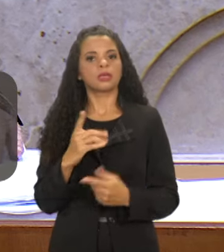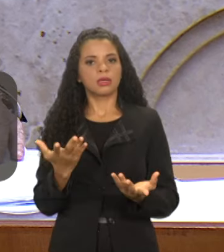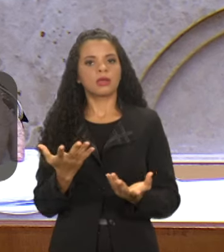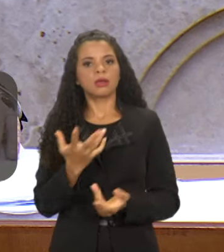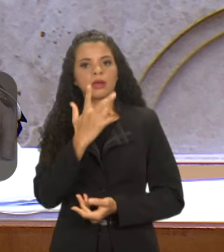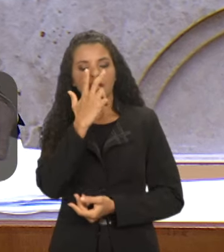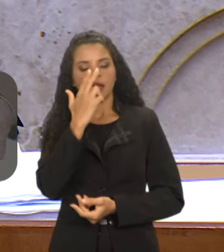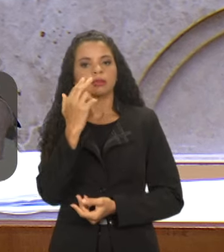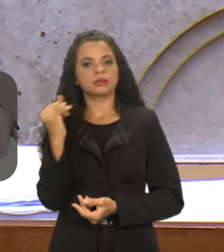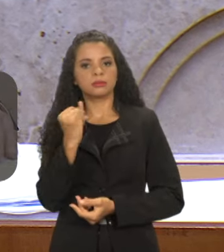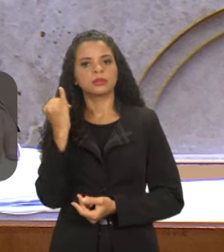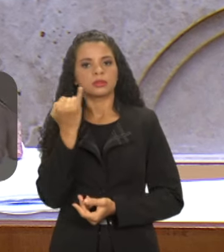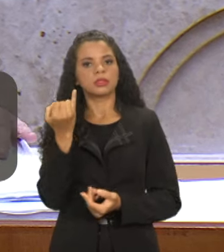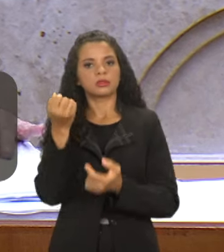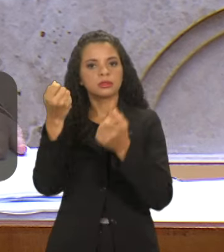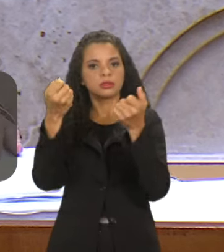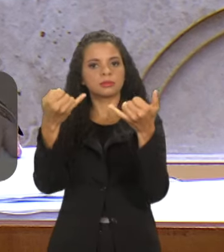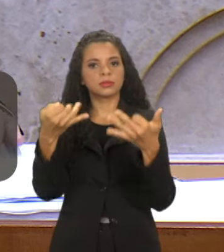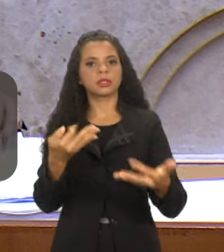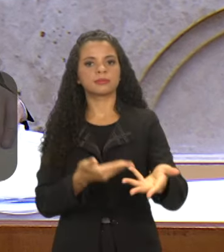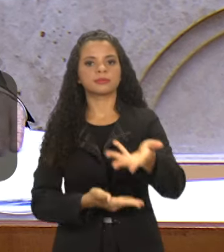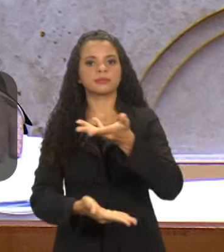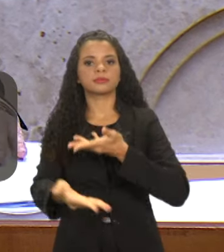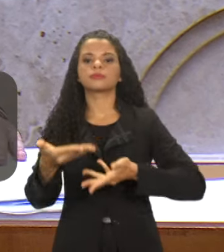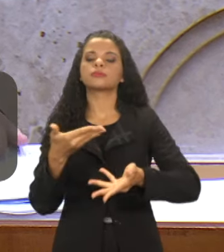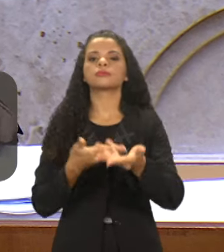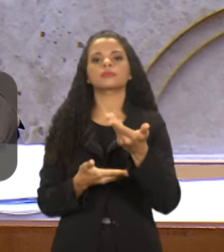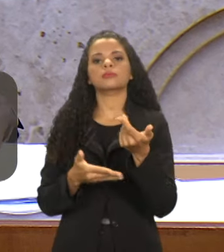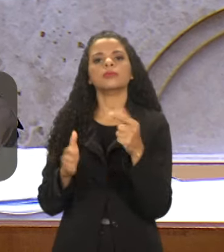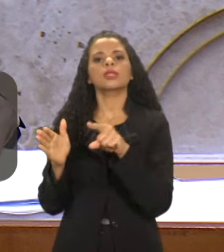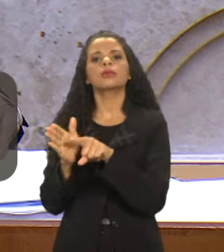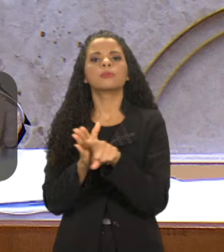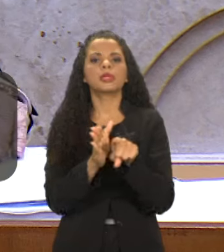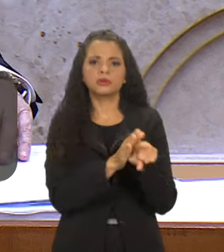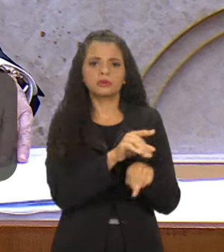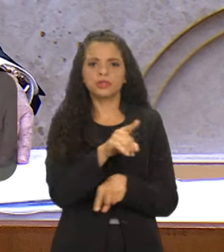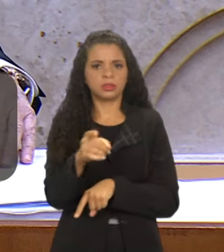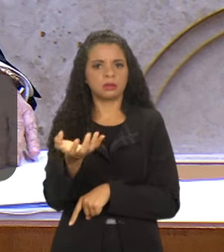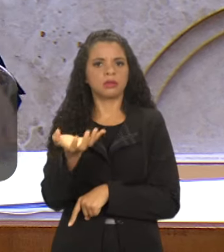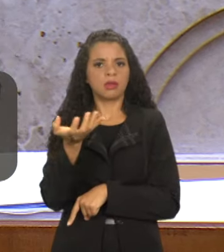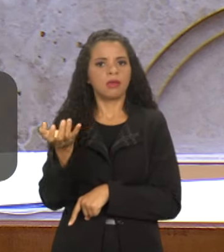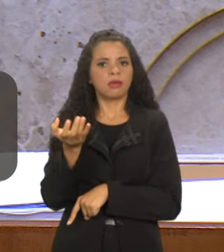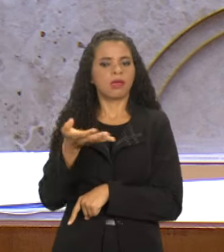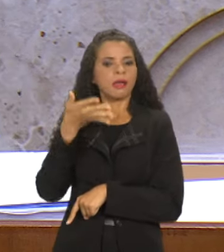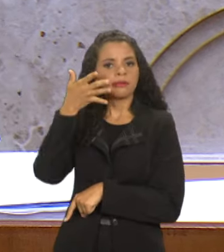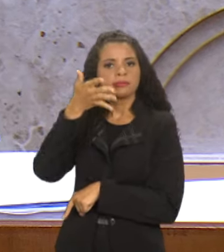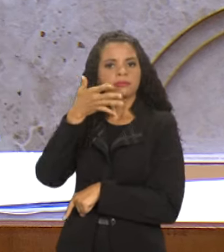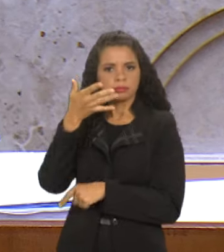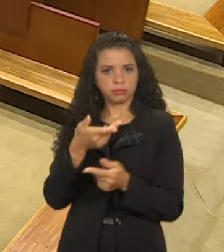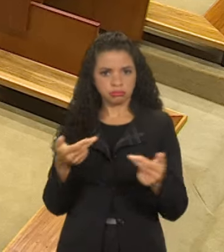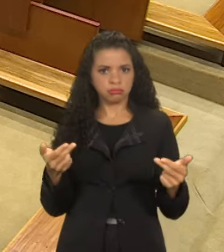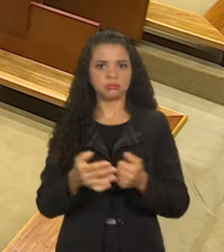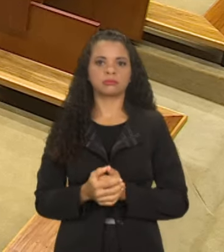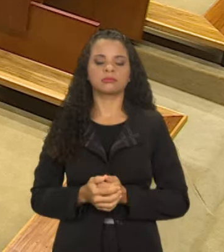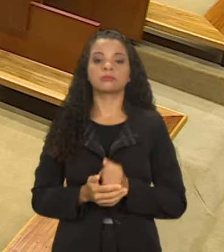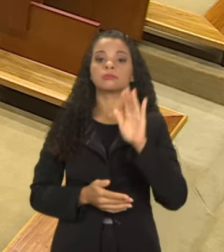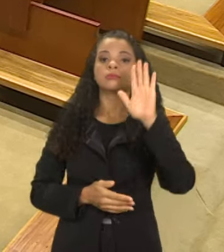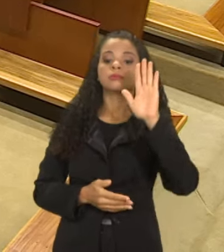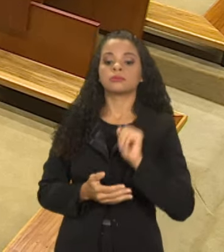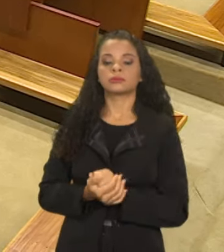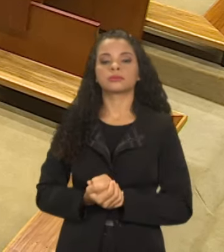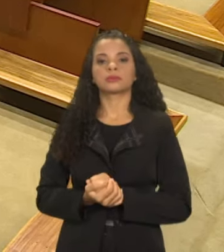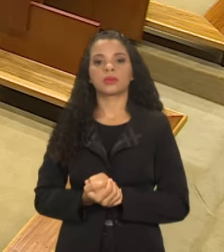aos eminentes colegas. Indago se há alguém quer se manifestar, se estão de acordo. Ministro Flávio. Presidente, eu gostaria